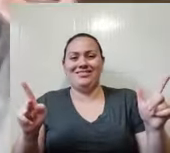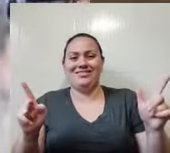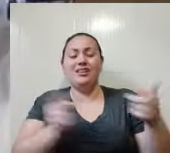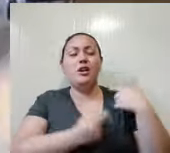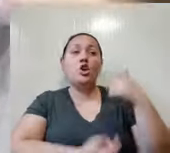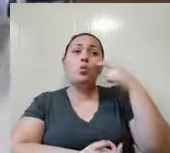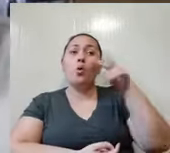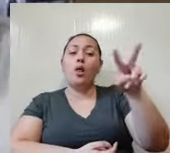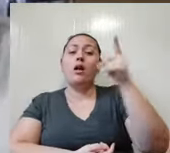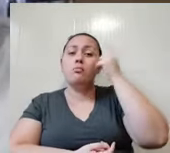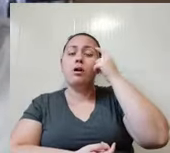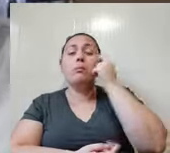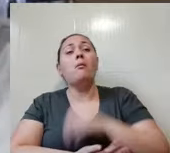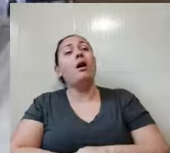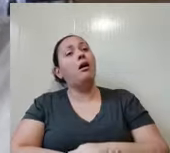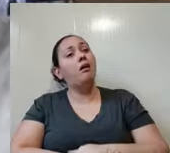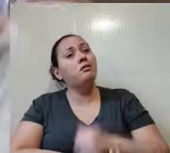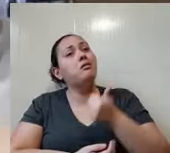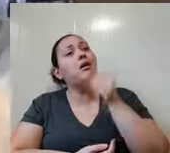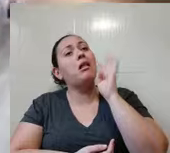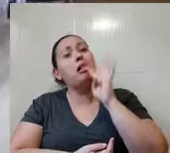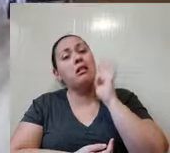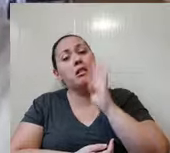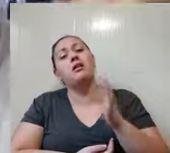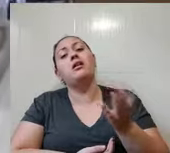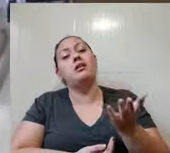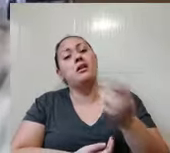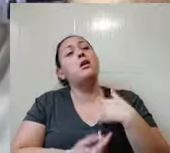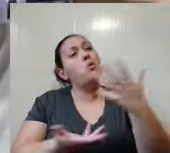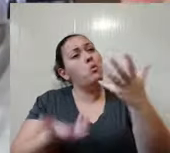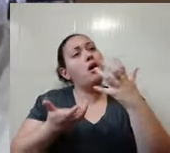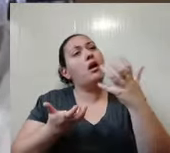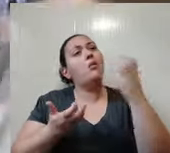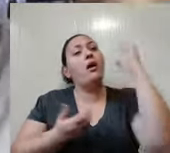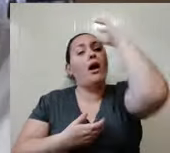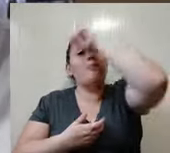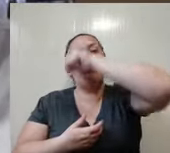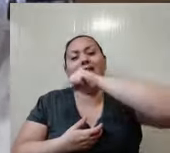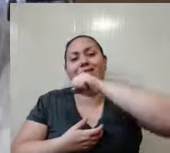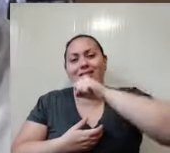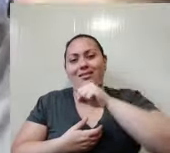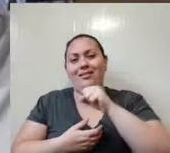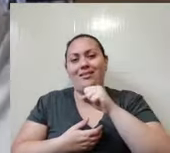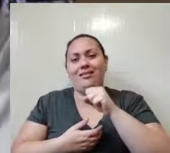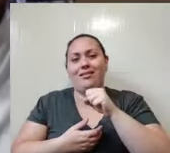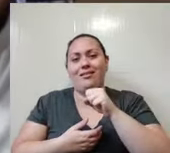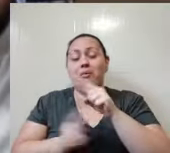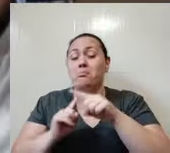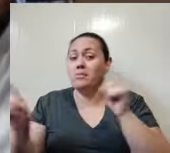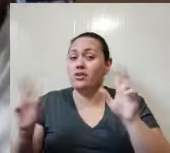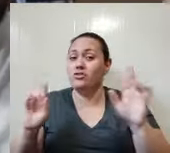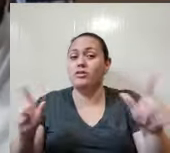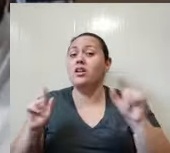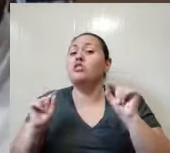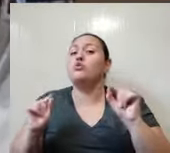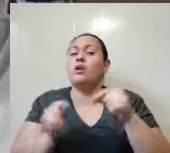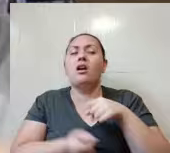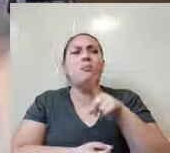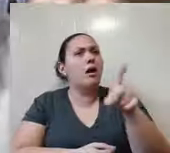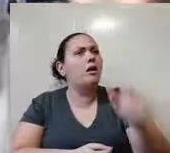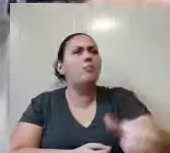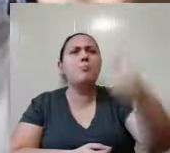tu admirar isso, olhar para isso e dizer assim, vamos tentar crescer em cima disso. Outra coisa